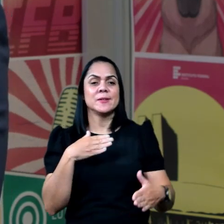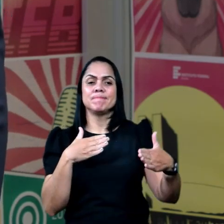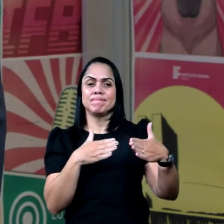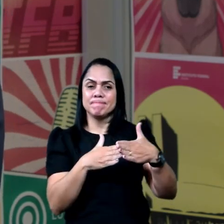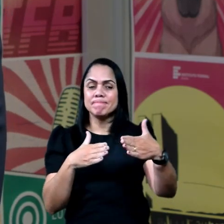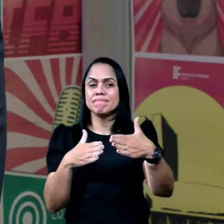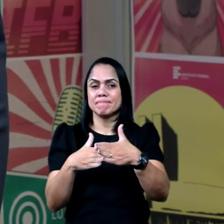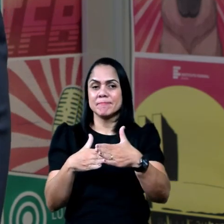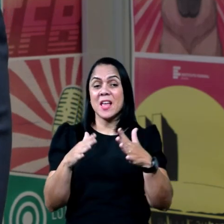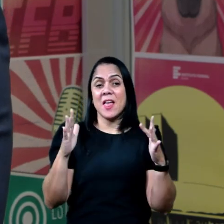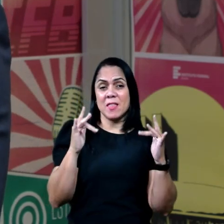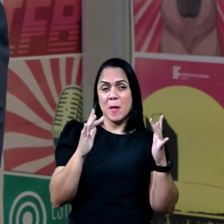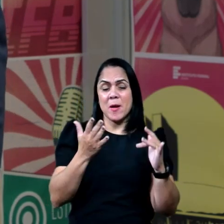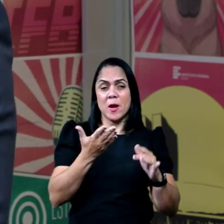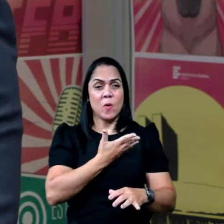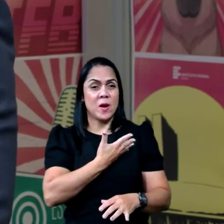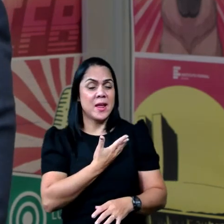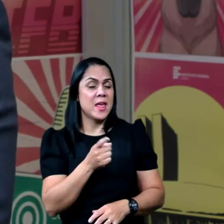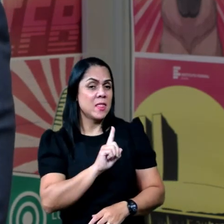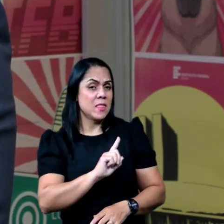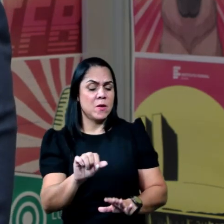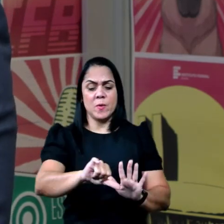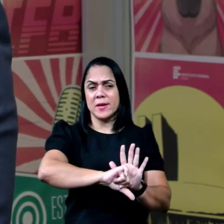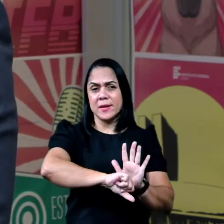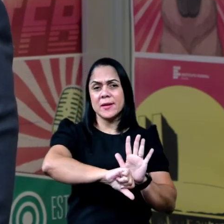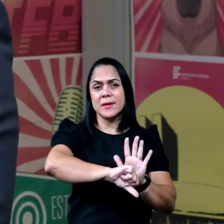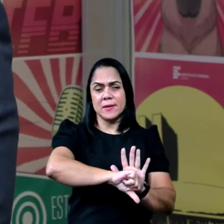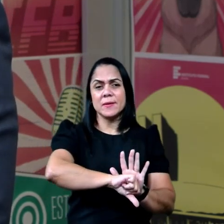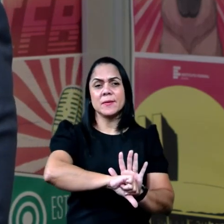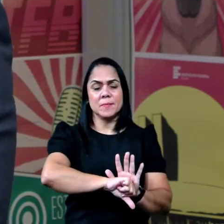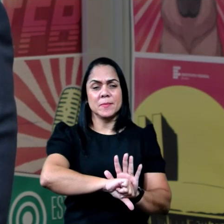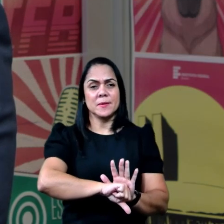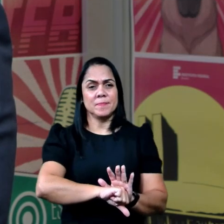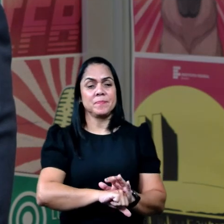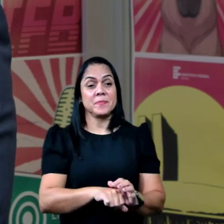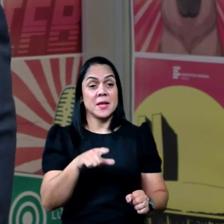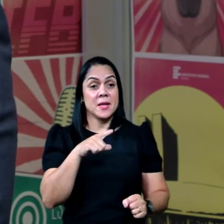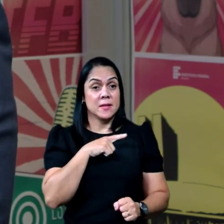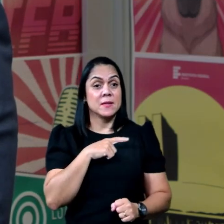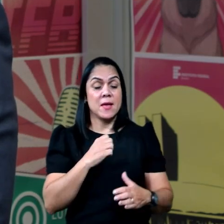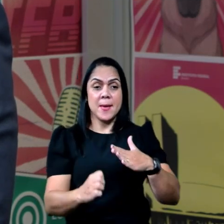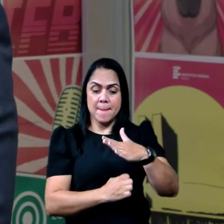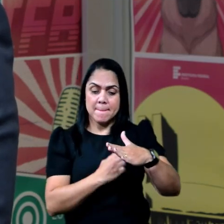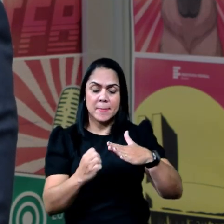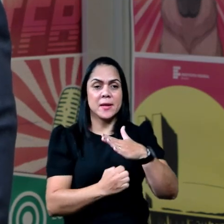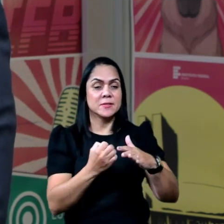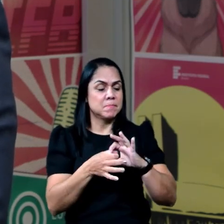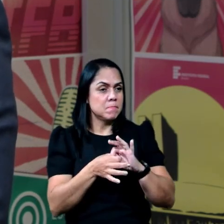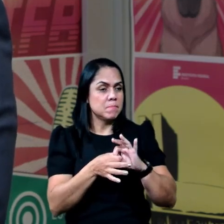Namorar colega não é crime, né? Tem muitas empresas que elas têm códigos de conduta que elas não permitem, inclusive, esse tipo de